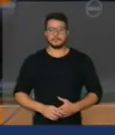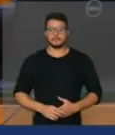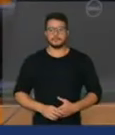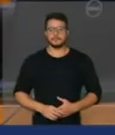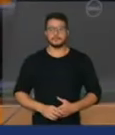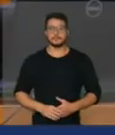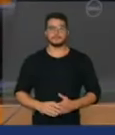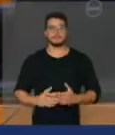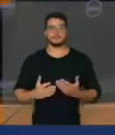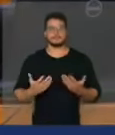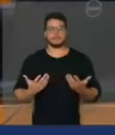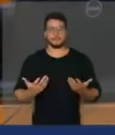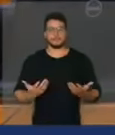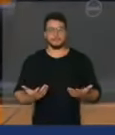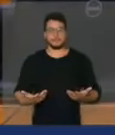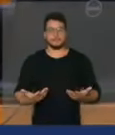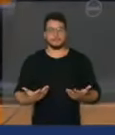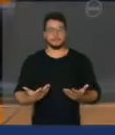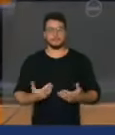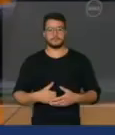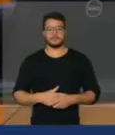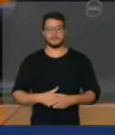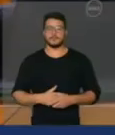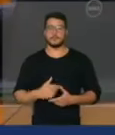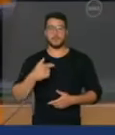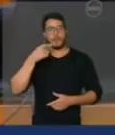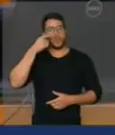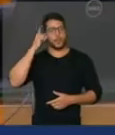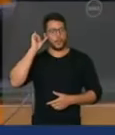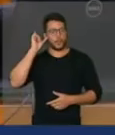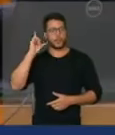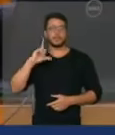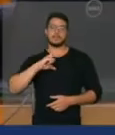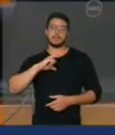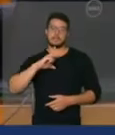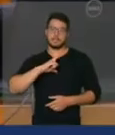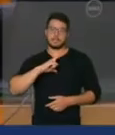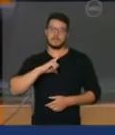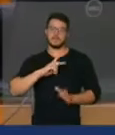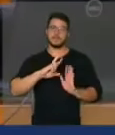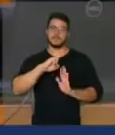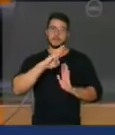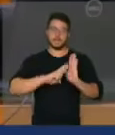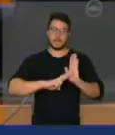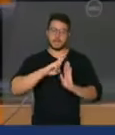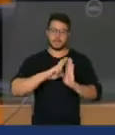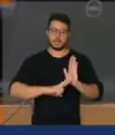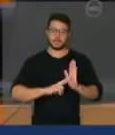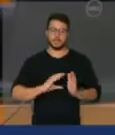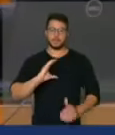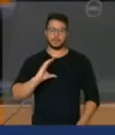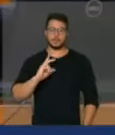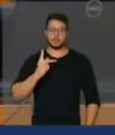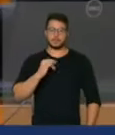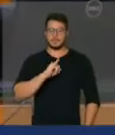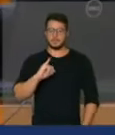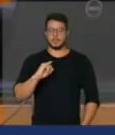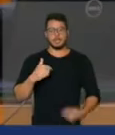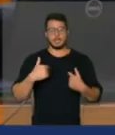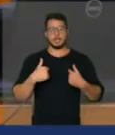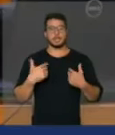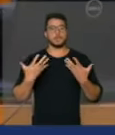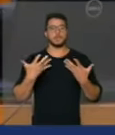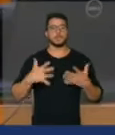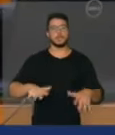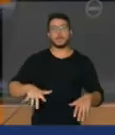que entregou ontem a votação de um relatório. Eu não faço juízo de valor